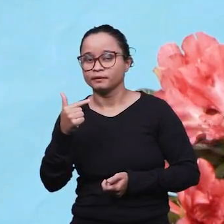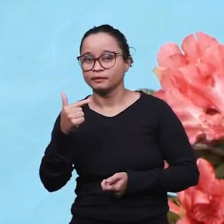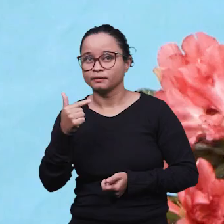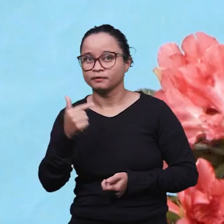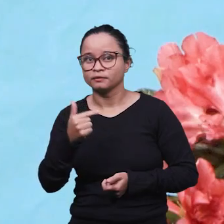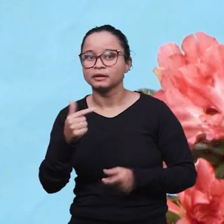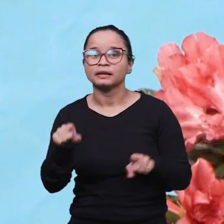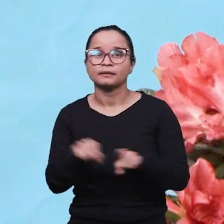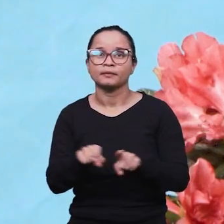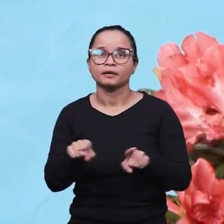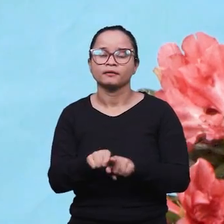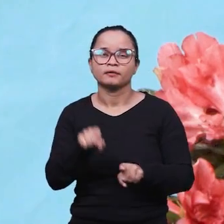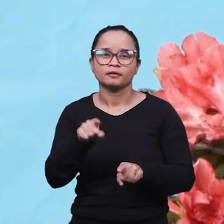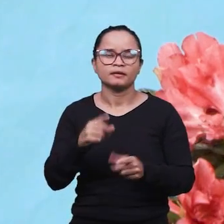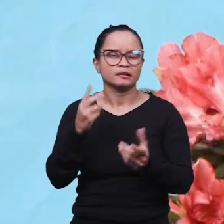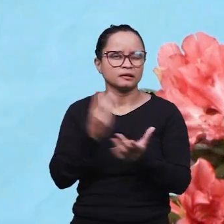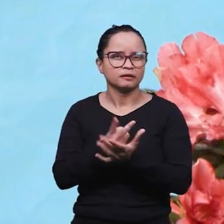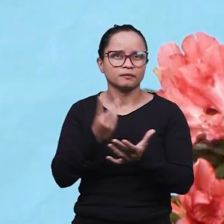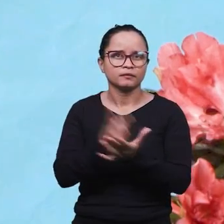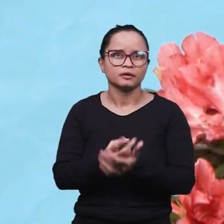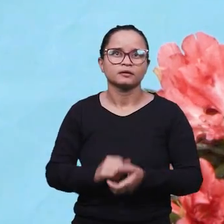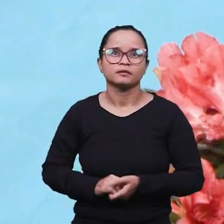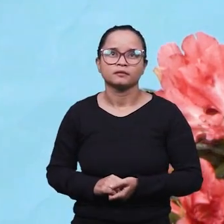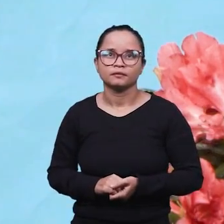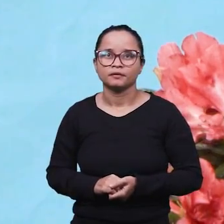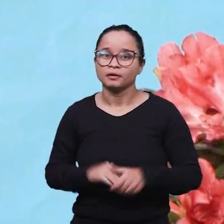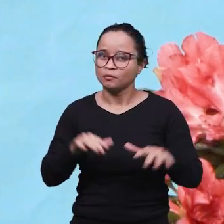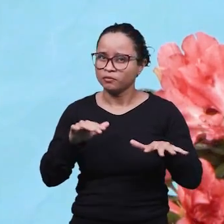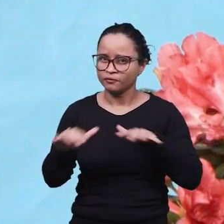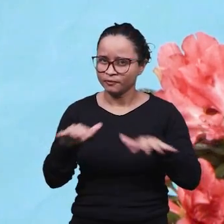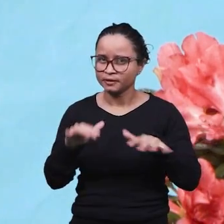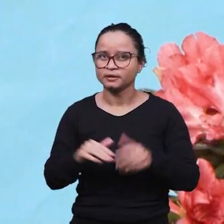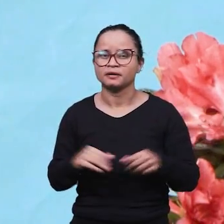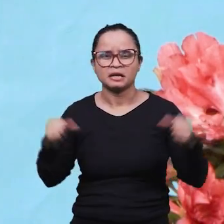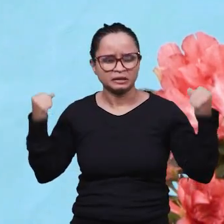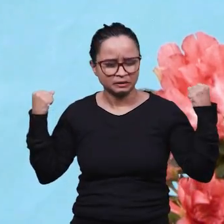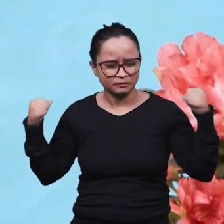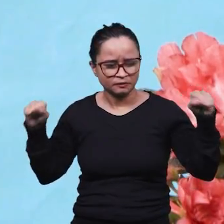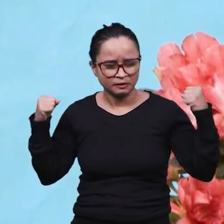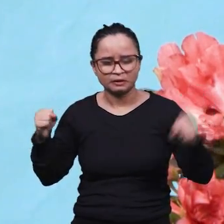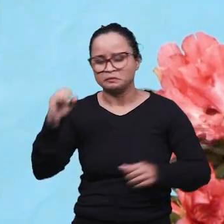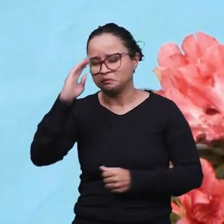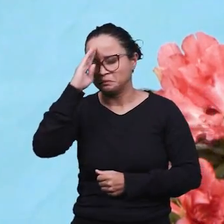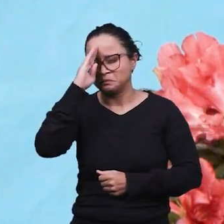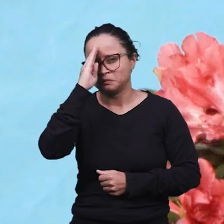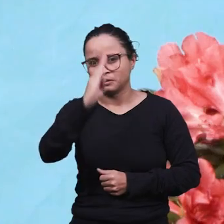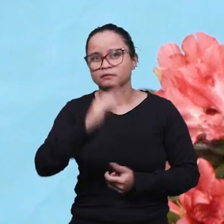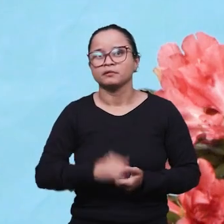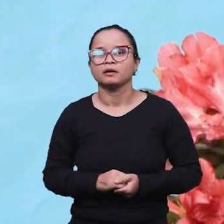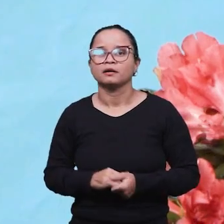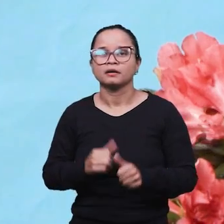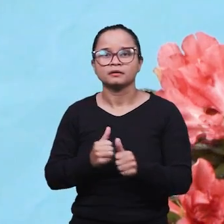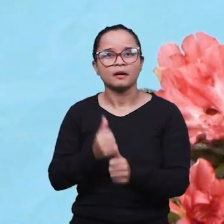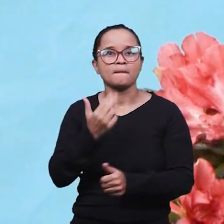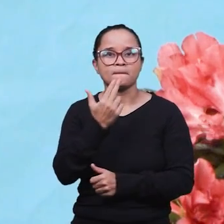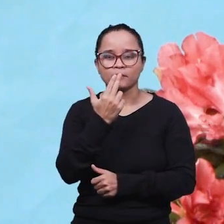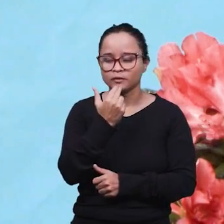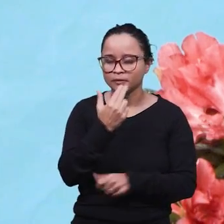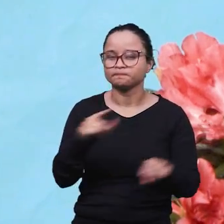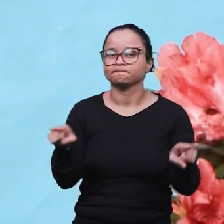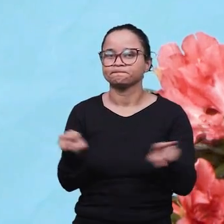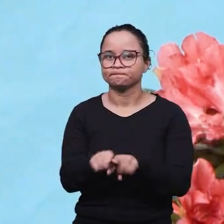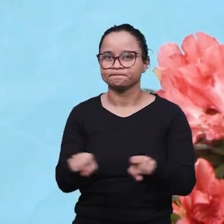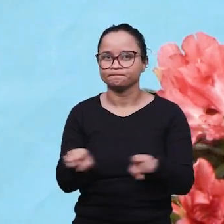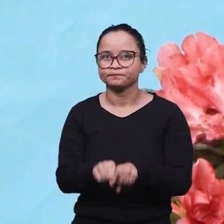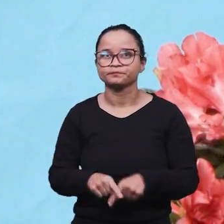você buscar sempre estar em movimento, né? A atividade física é fundamental, acompanhamento nutricional também,